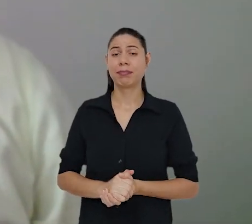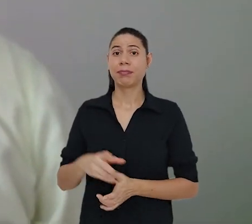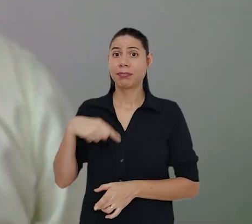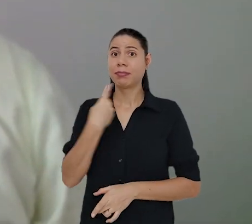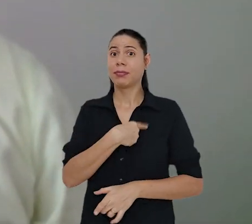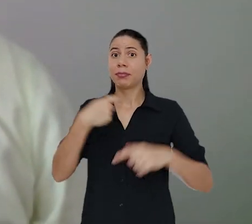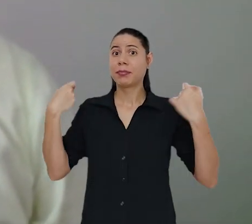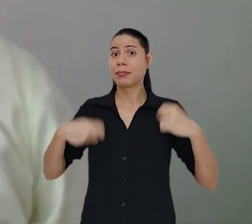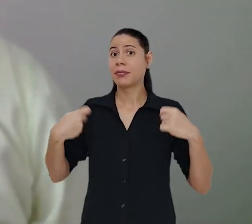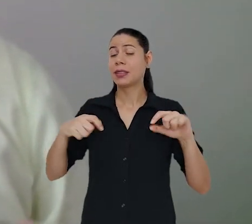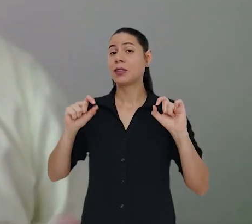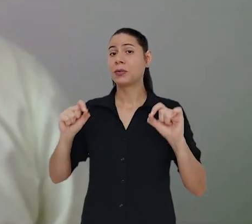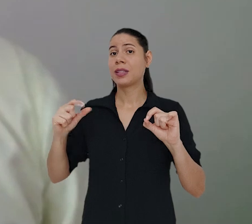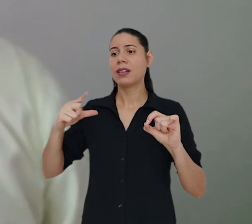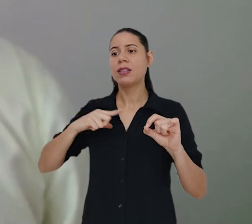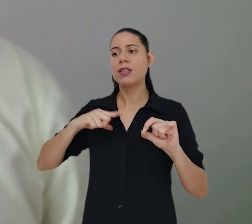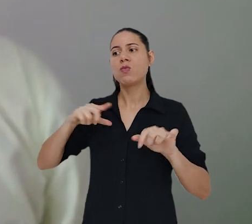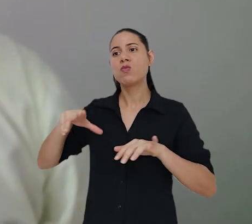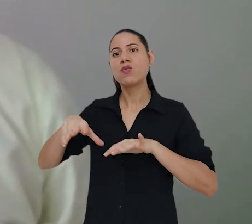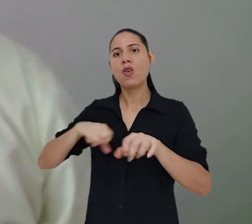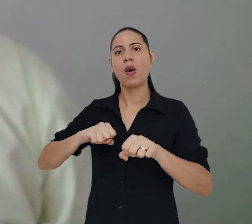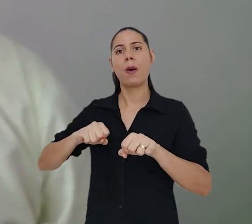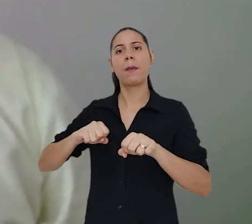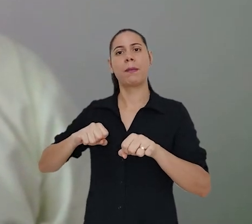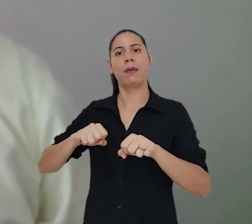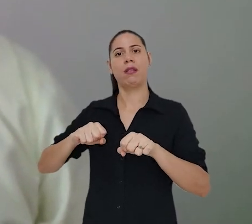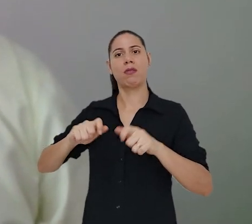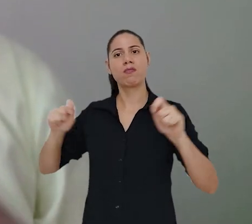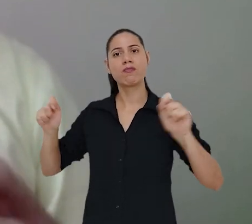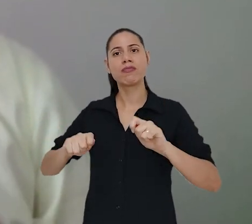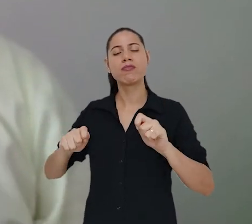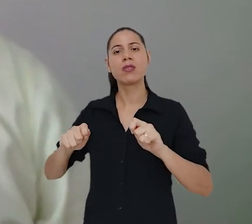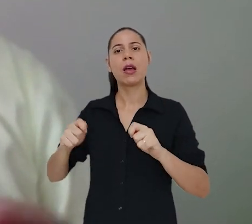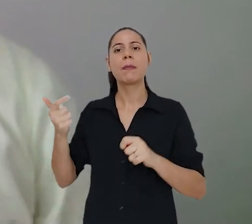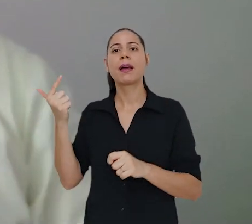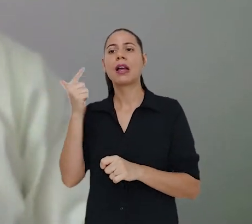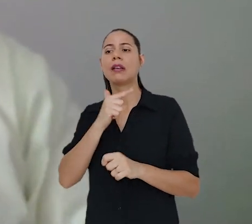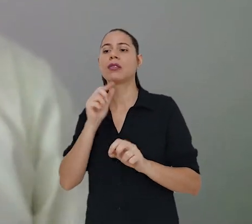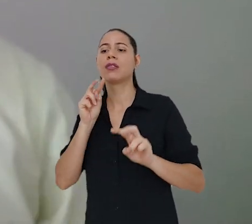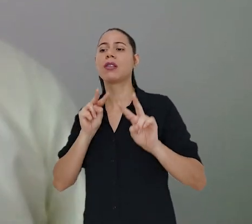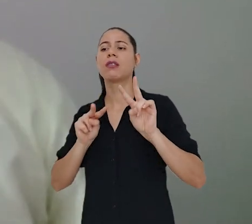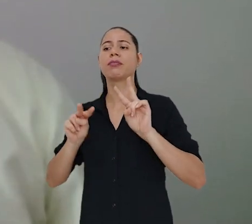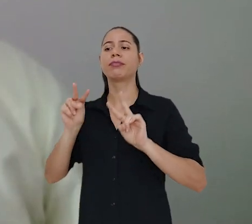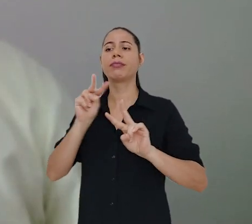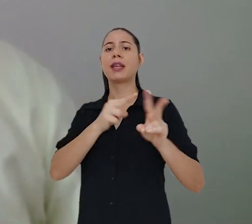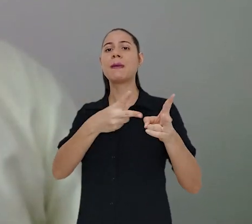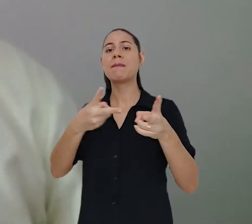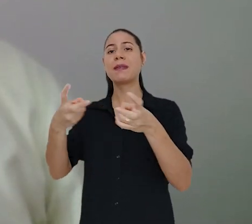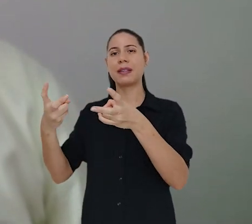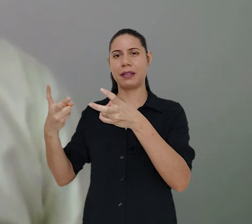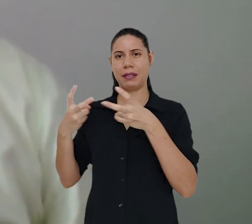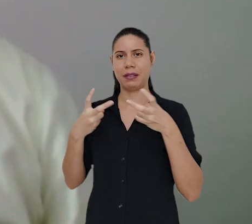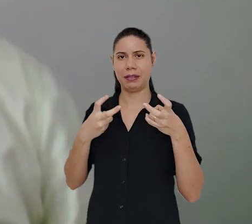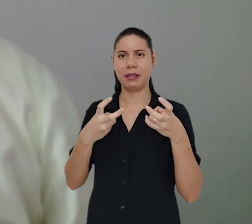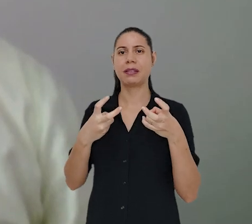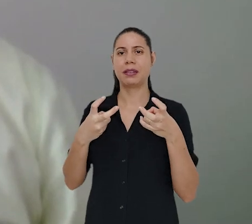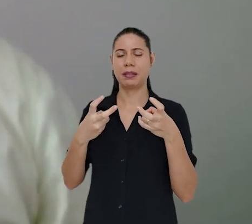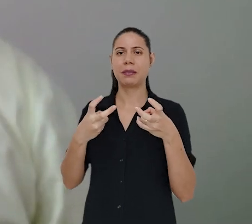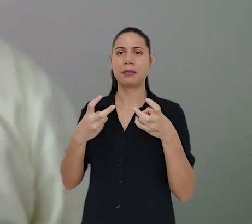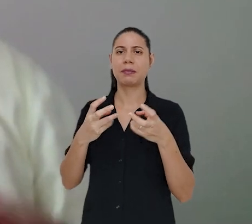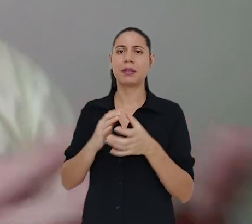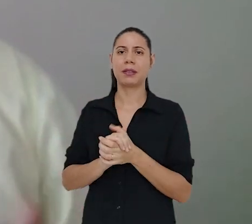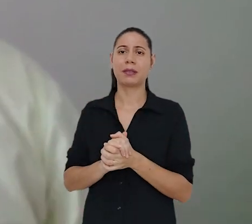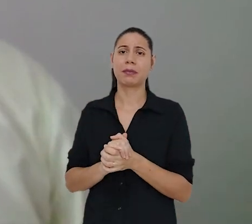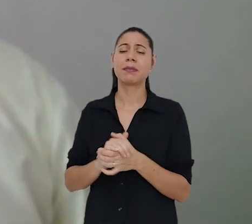gente precisa é ter uma capacitação para que a superficialidade seja extirpada dessas análises, que